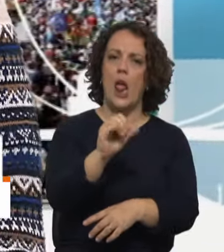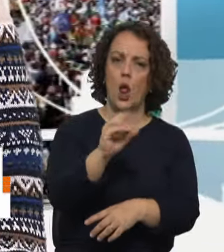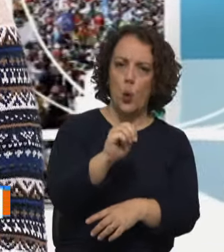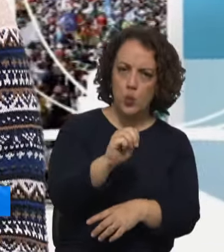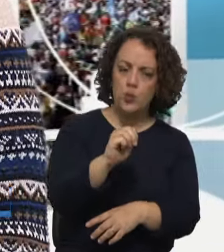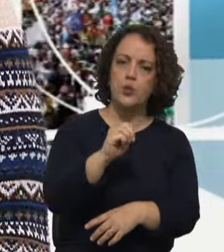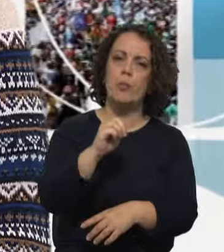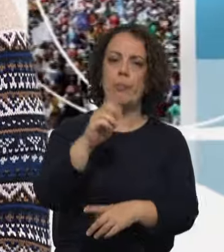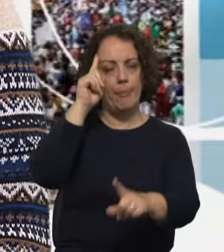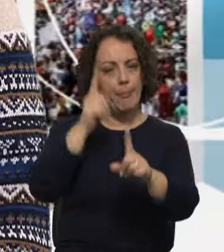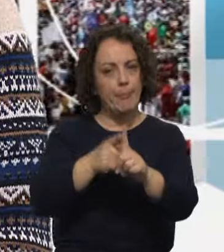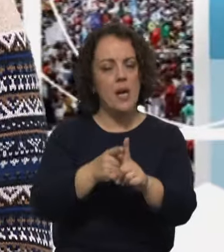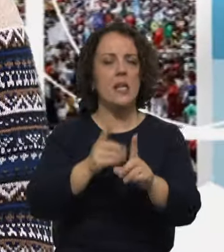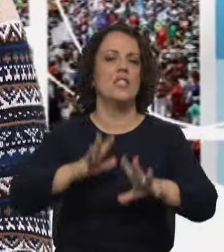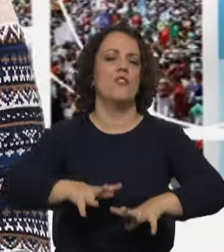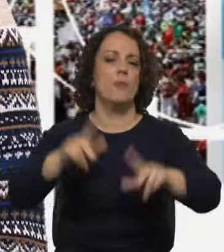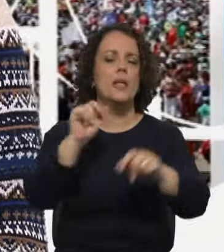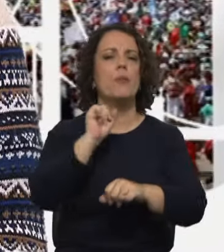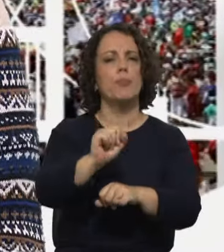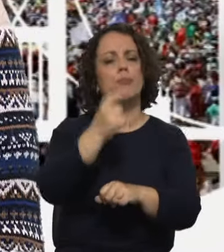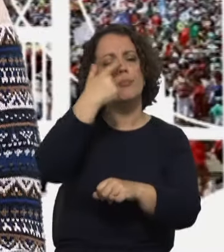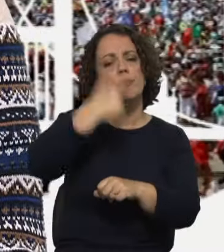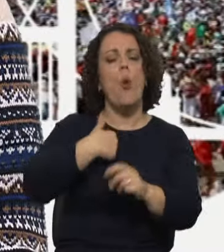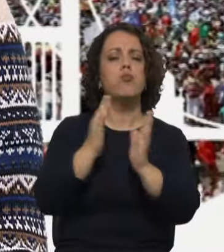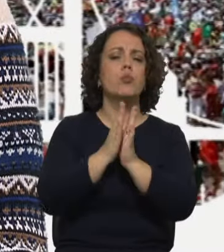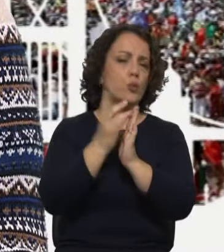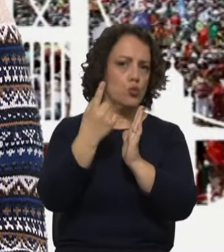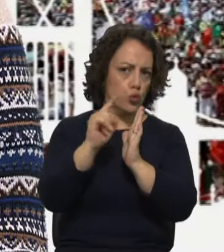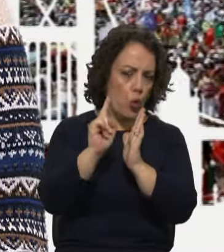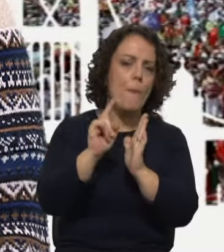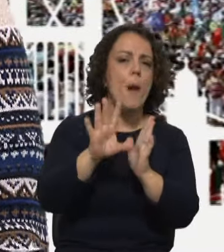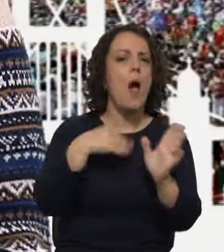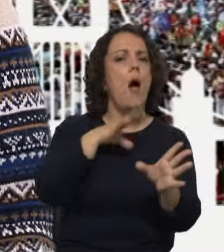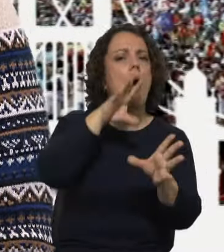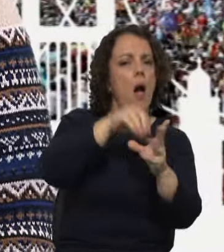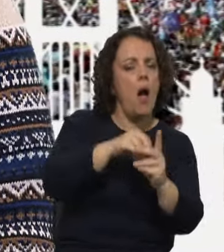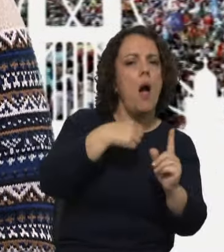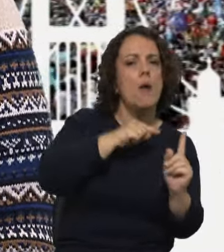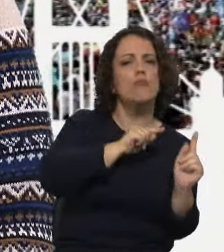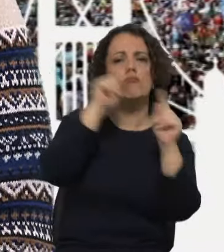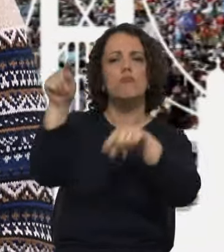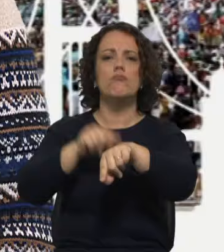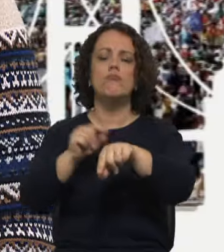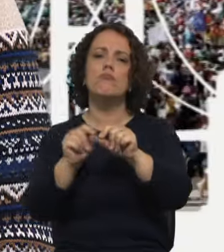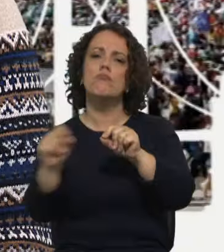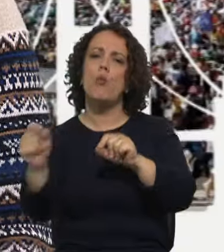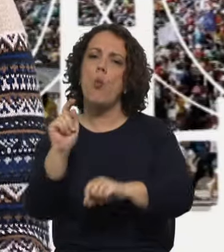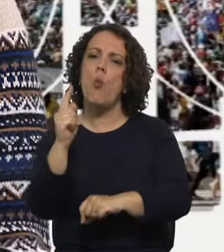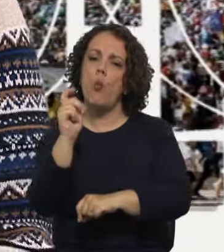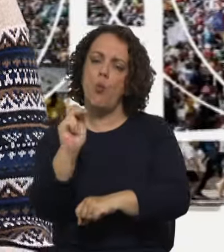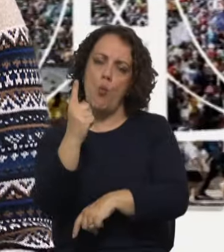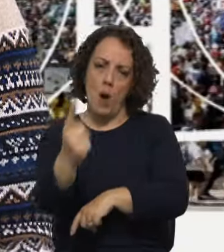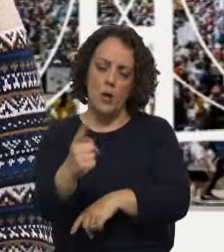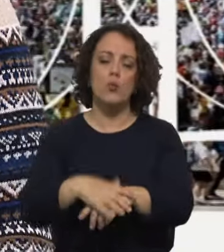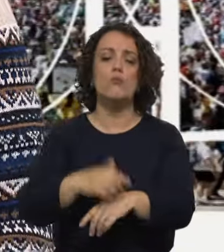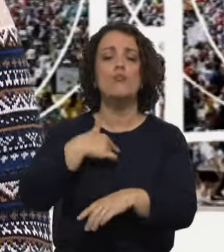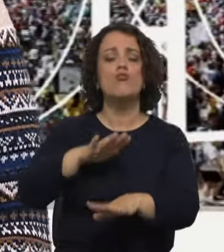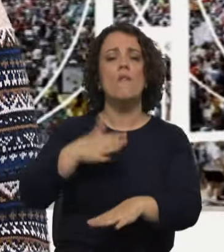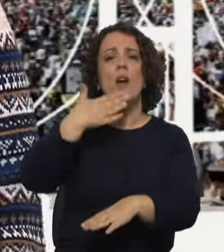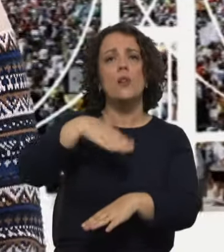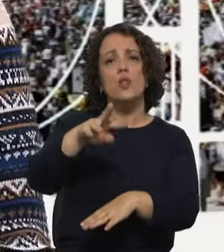leigos como missionários por períodos de de um ano e e eu tinha na altura 30 anos e comecei a formação